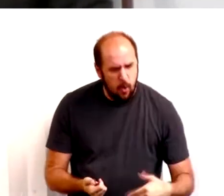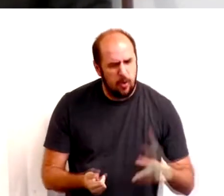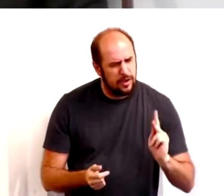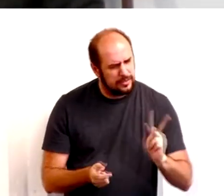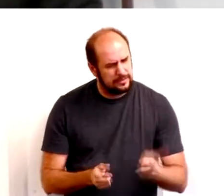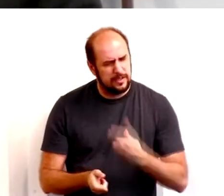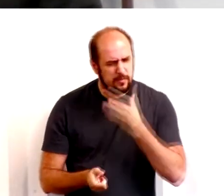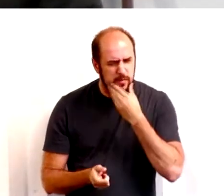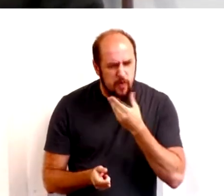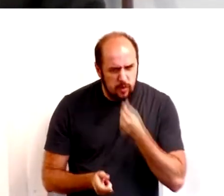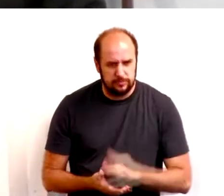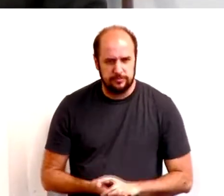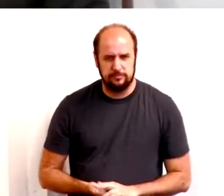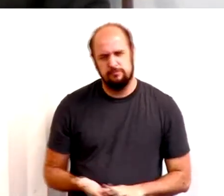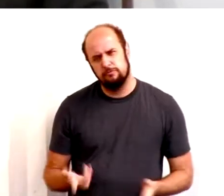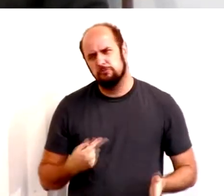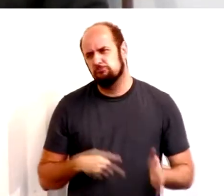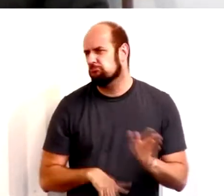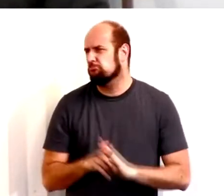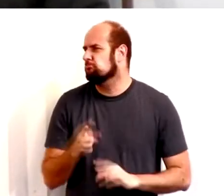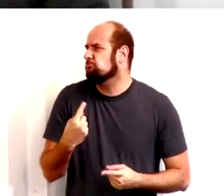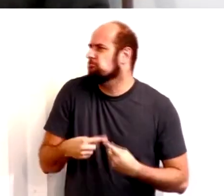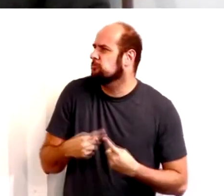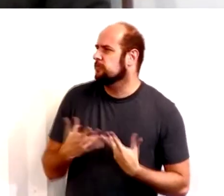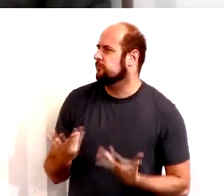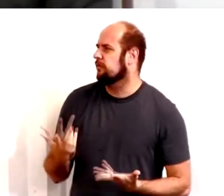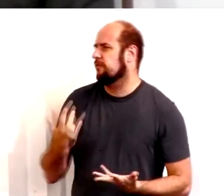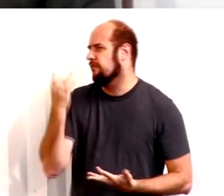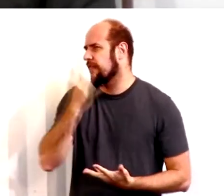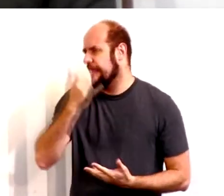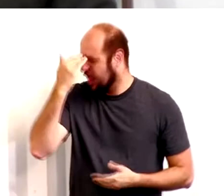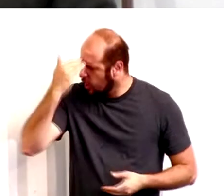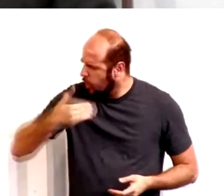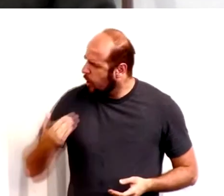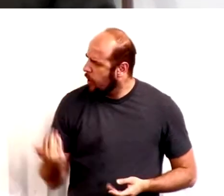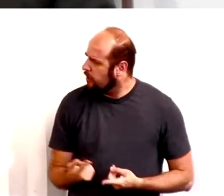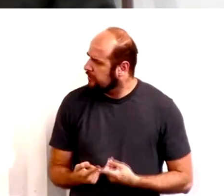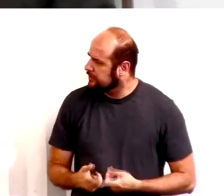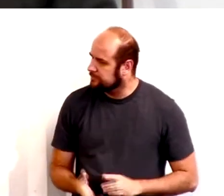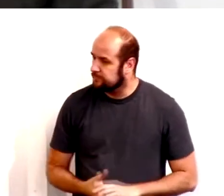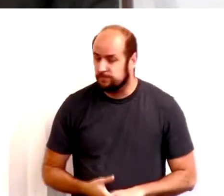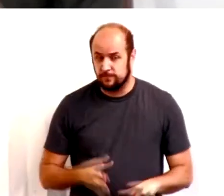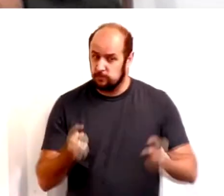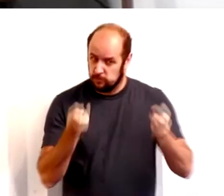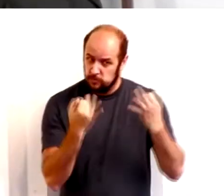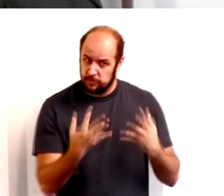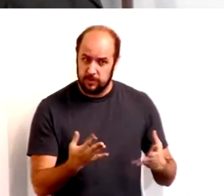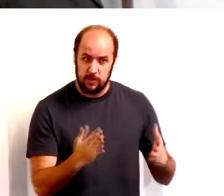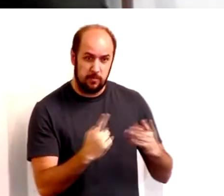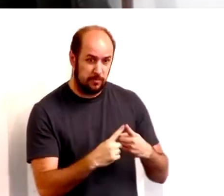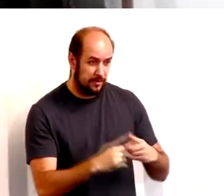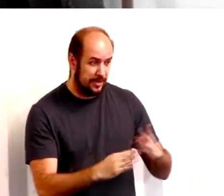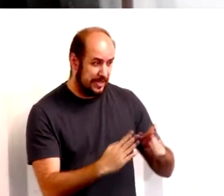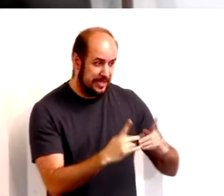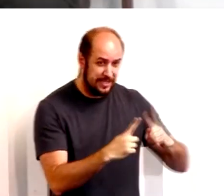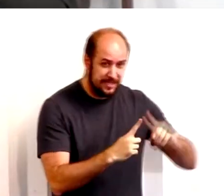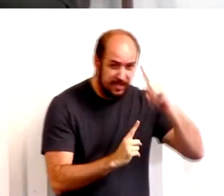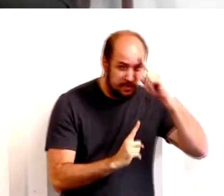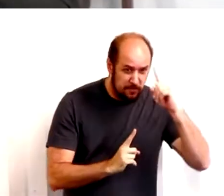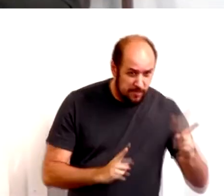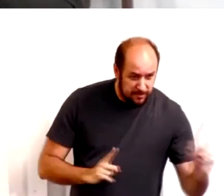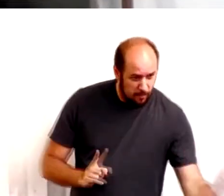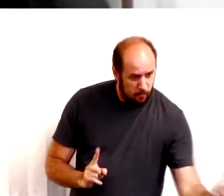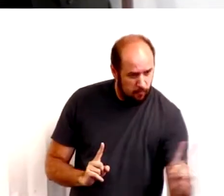como esse. Por que ele diz isso? Porque foi a igreja que enviou. E pode ser que foi um período